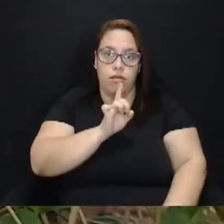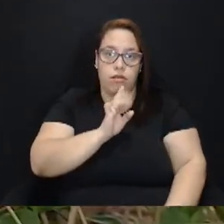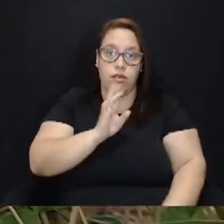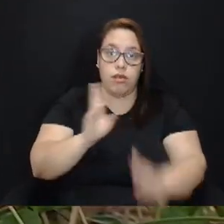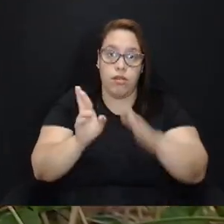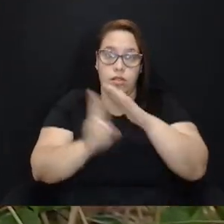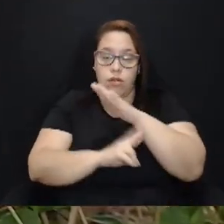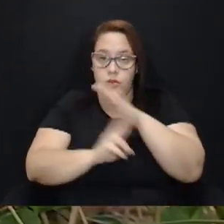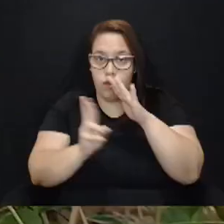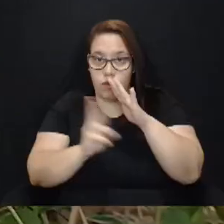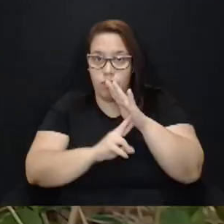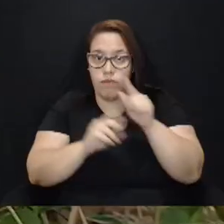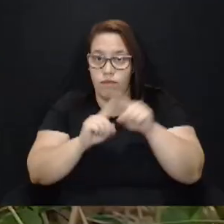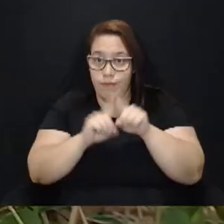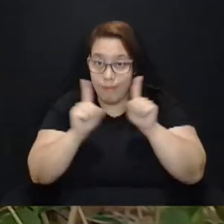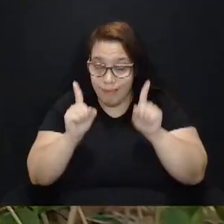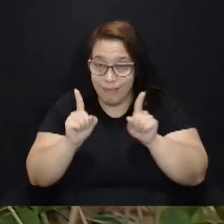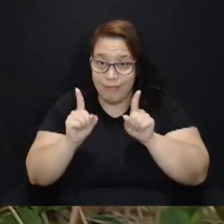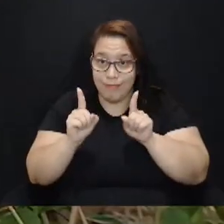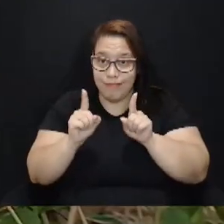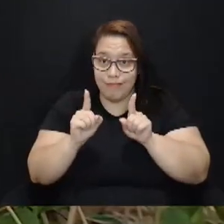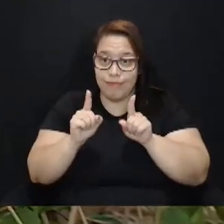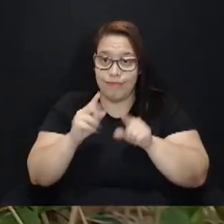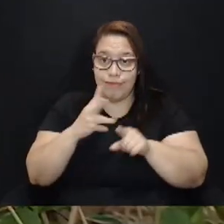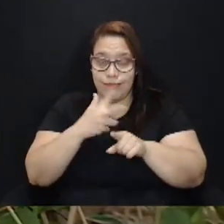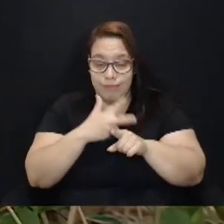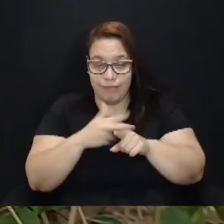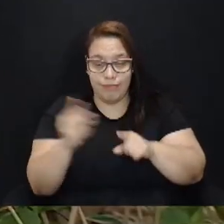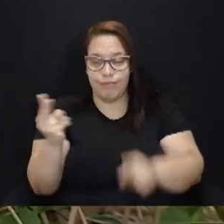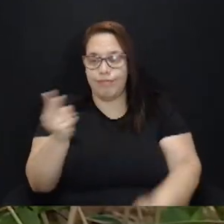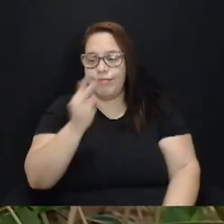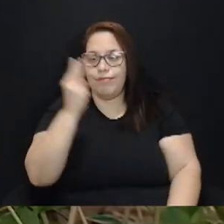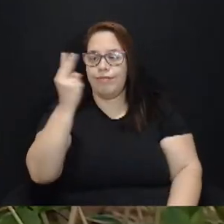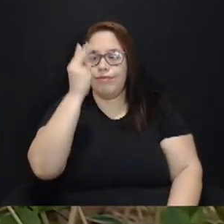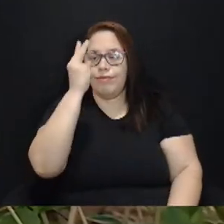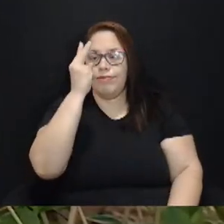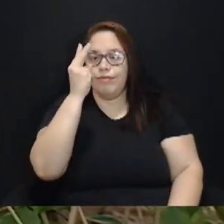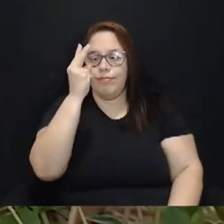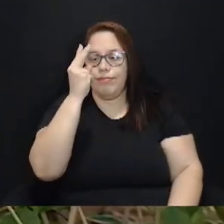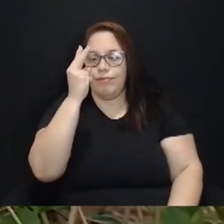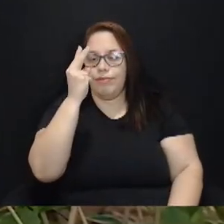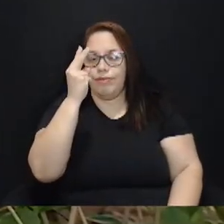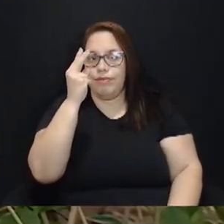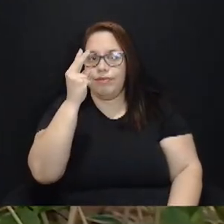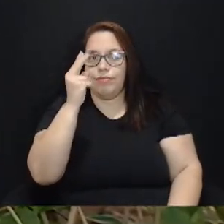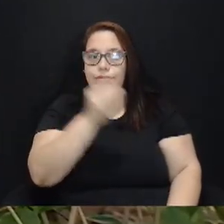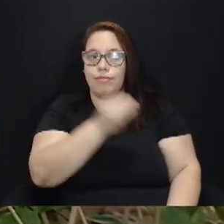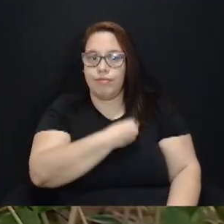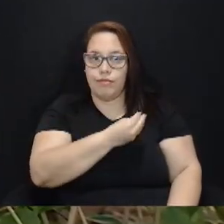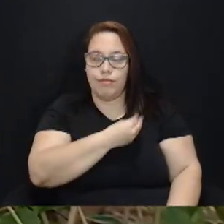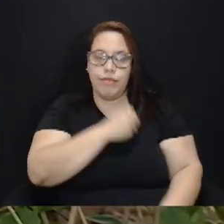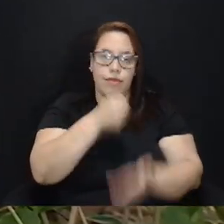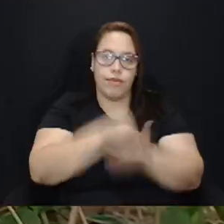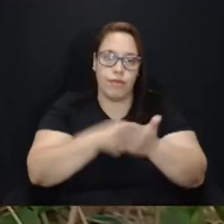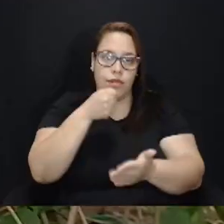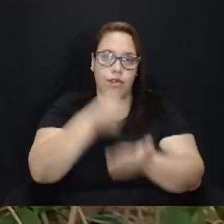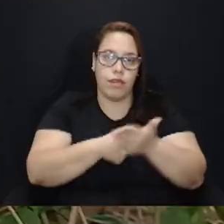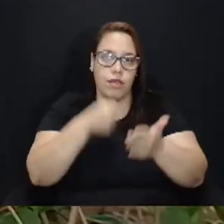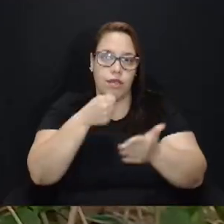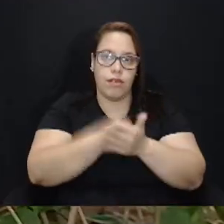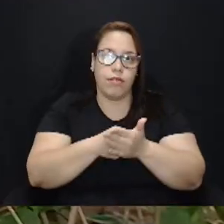mas sim é uma conquista grande, uma conquista de vida, de luta, de alegria,